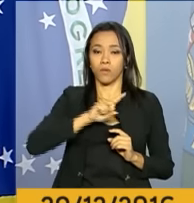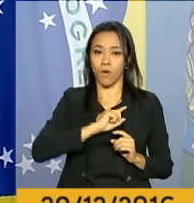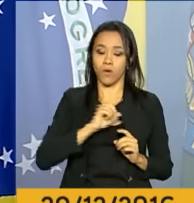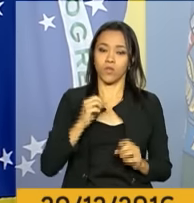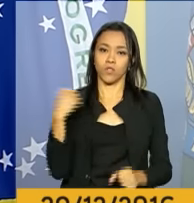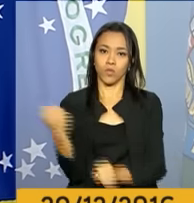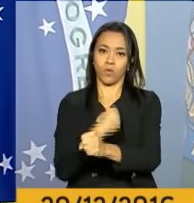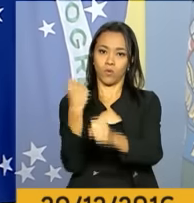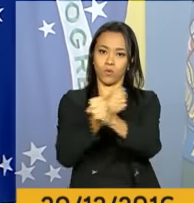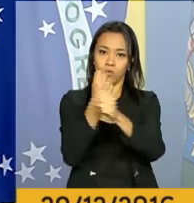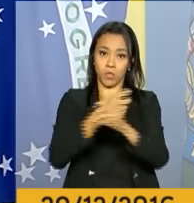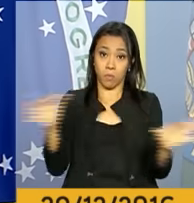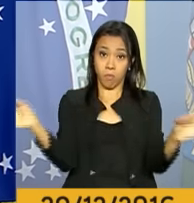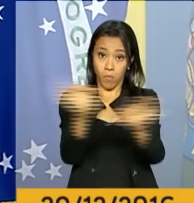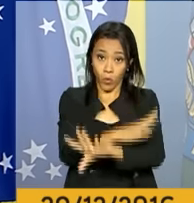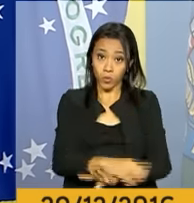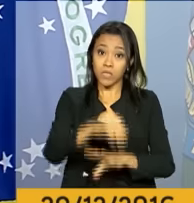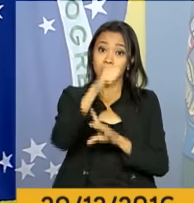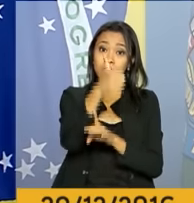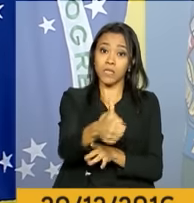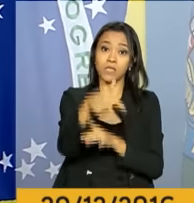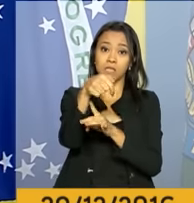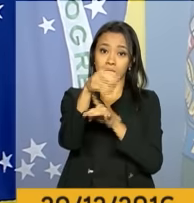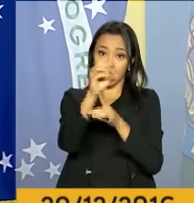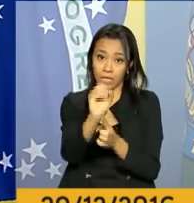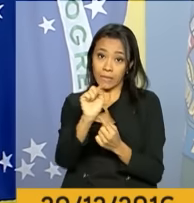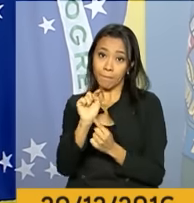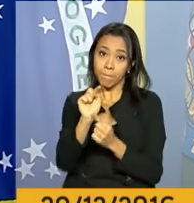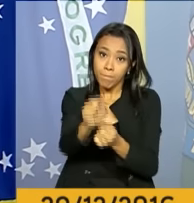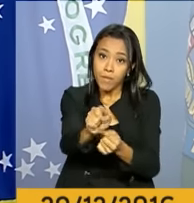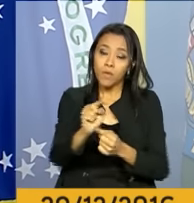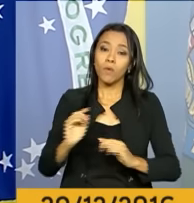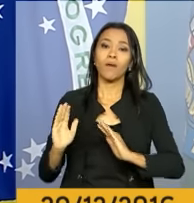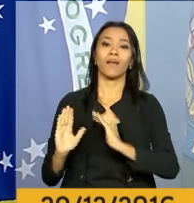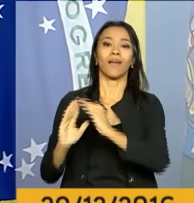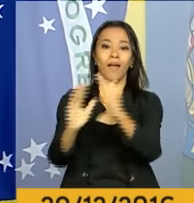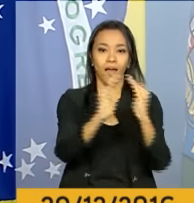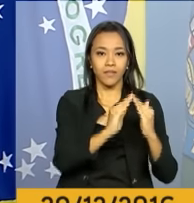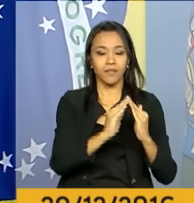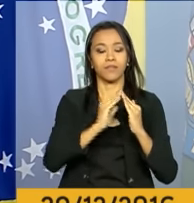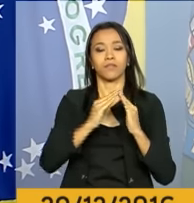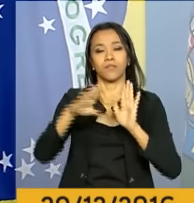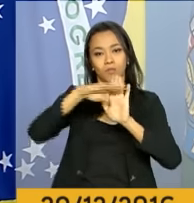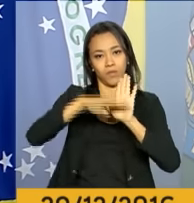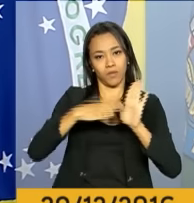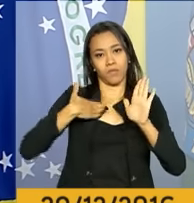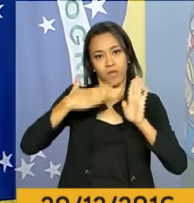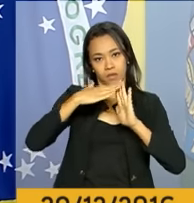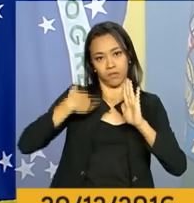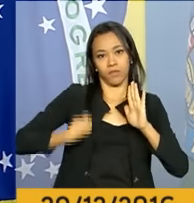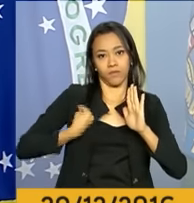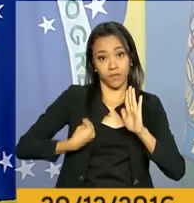de 170.000 casas neste ano do Minha Casa Minha Vida